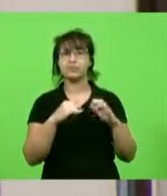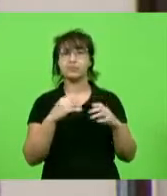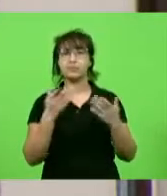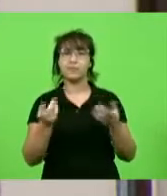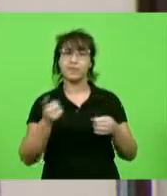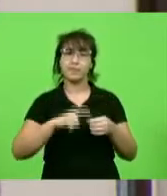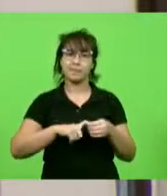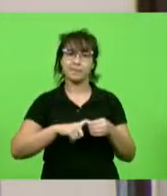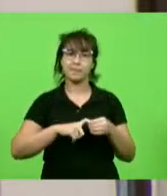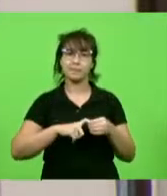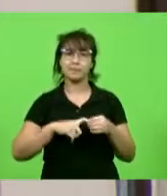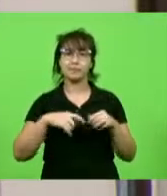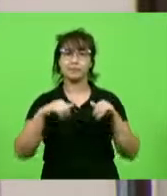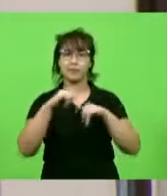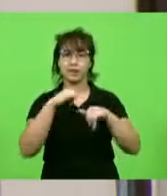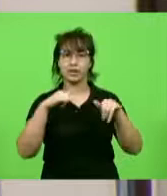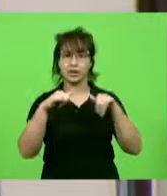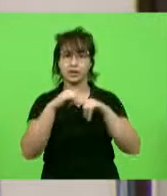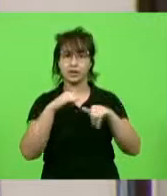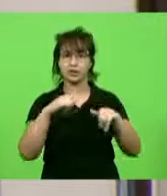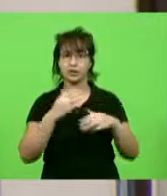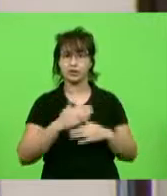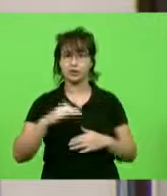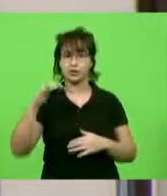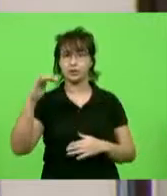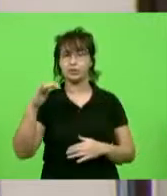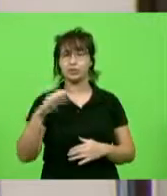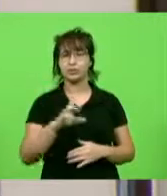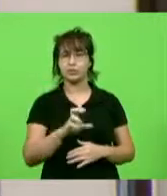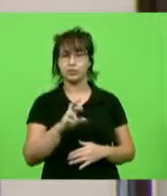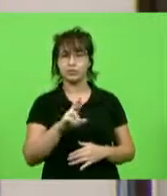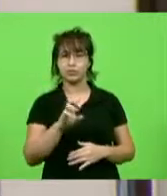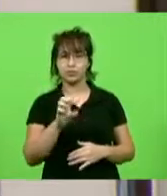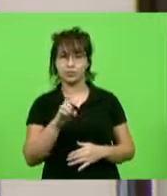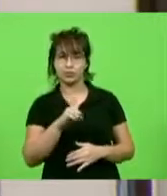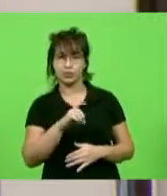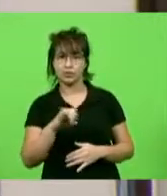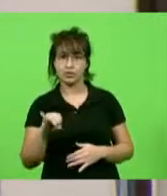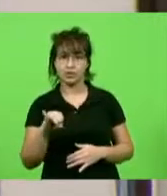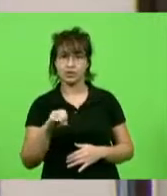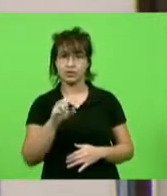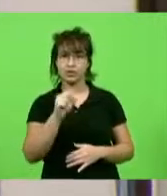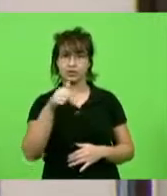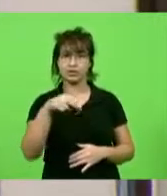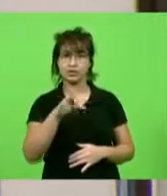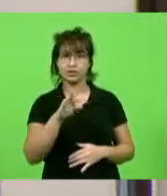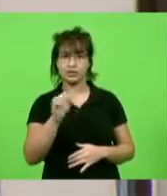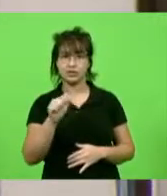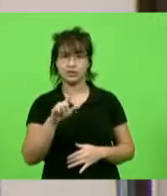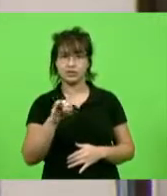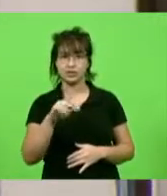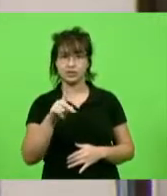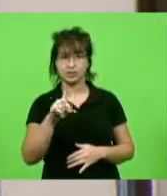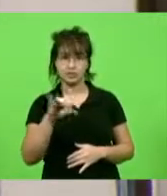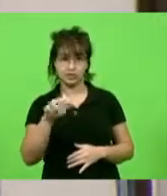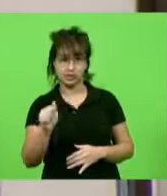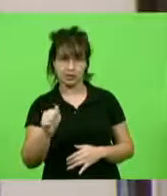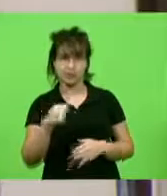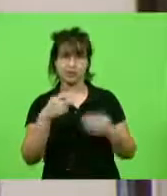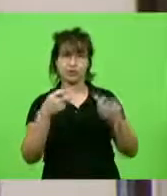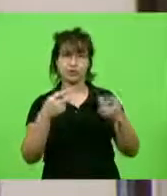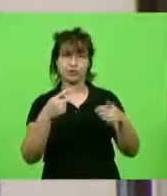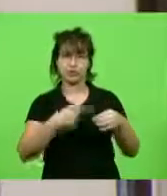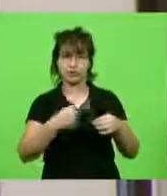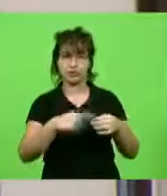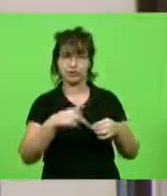elétrica dos moradores do Morro Cred, localizado no bairro Santa Lídia, município de Penha, em discussão. Não havendo